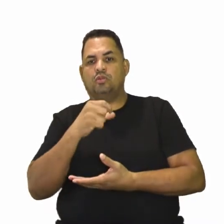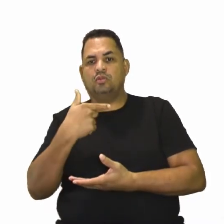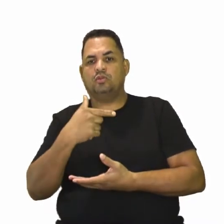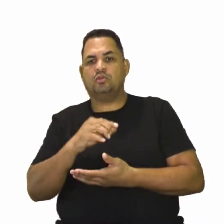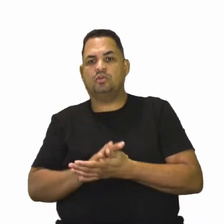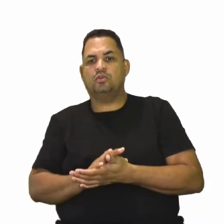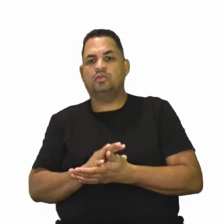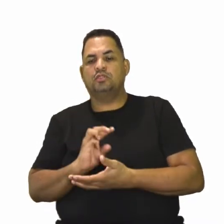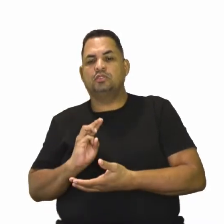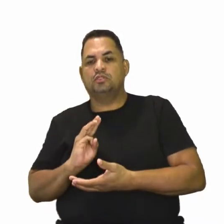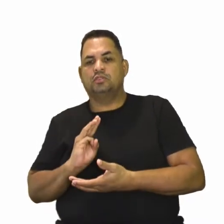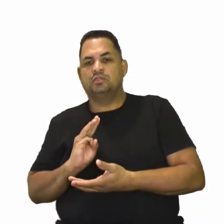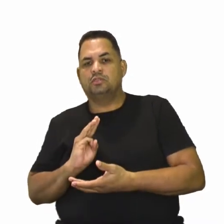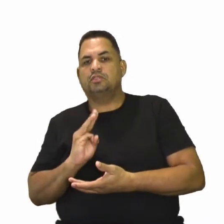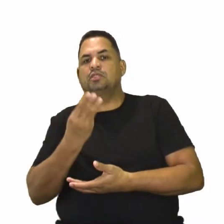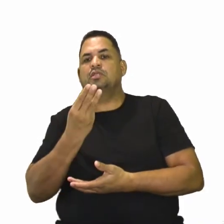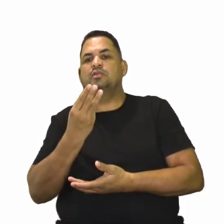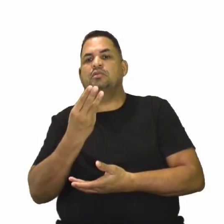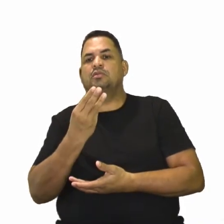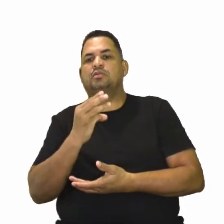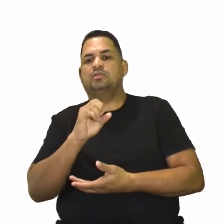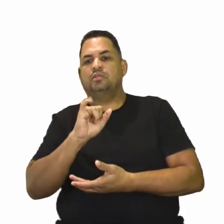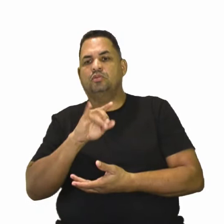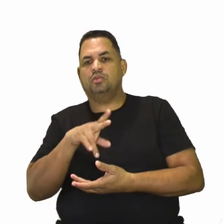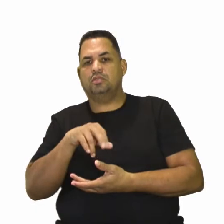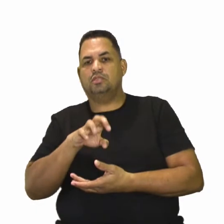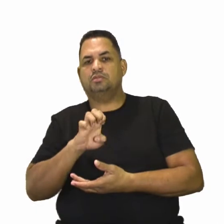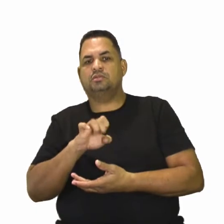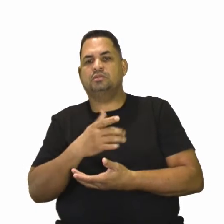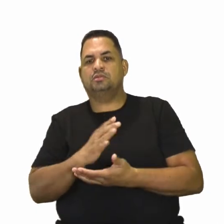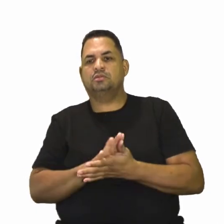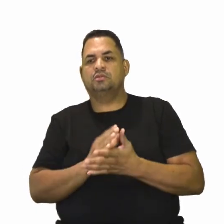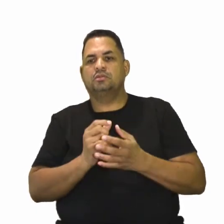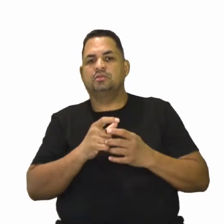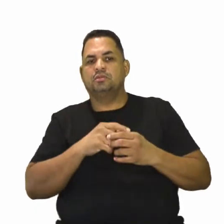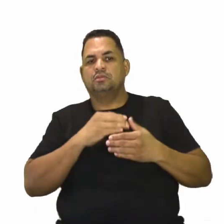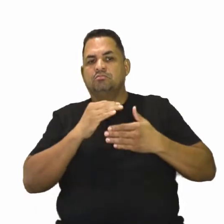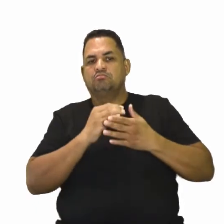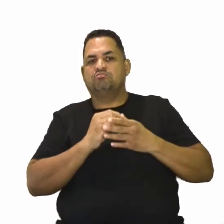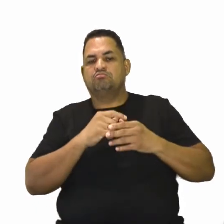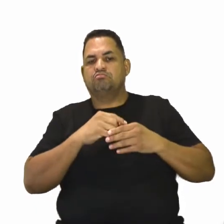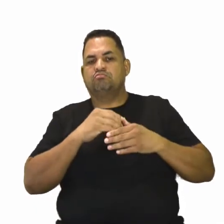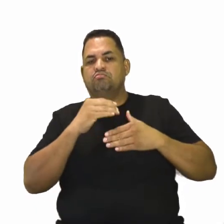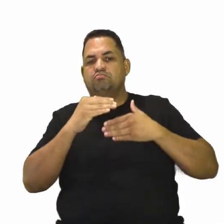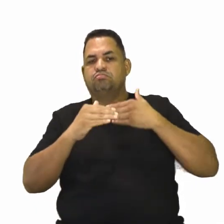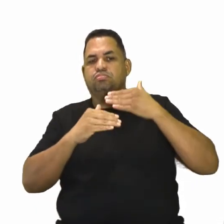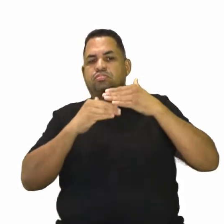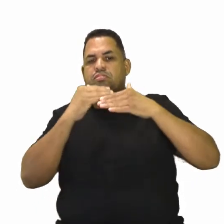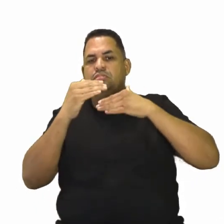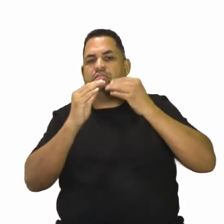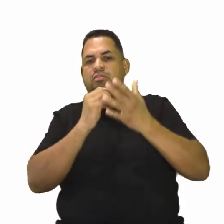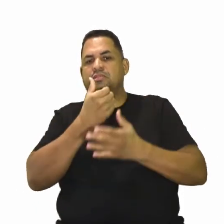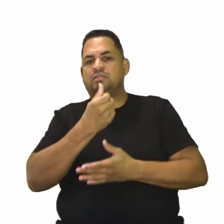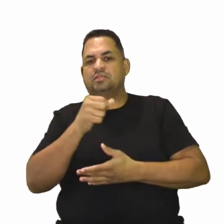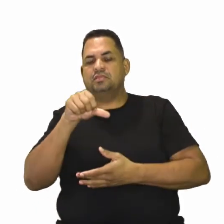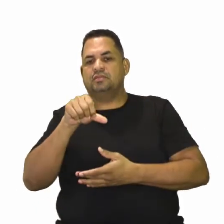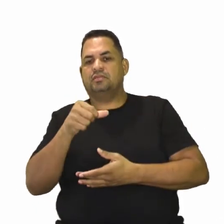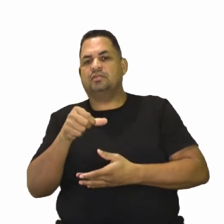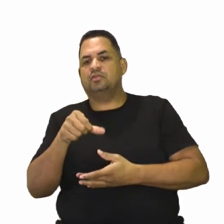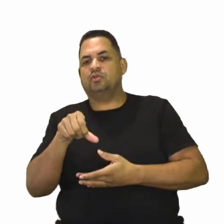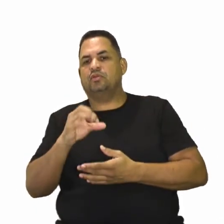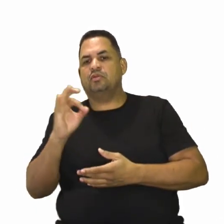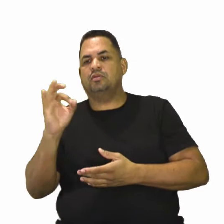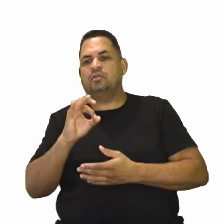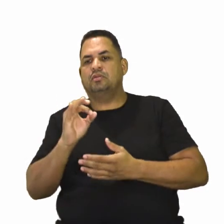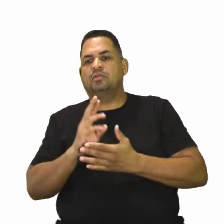82,7 trilhões de ienes em 2017, com crescimento de 6,9%, fazendo desse país